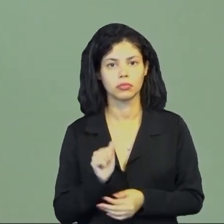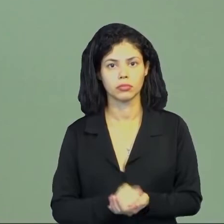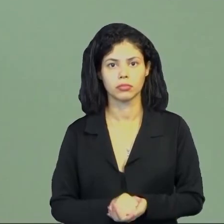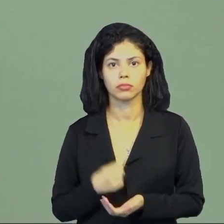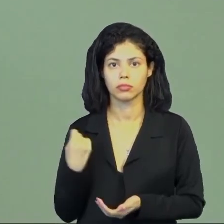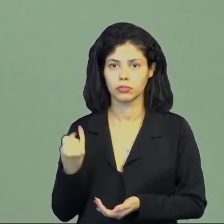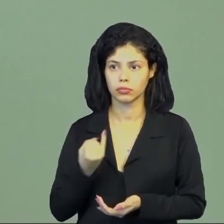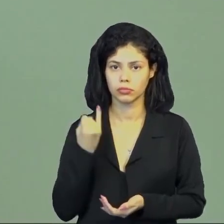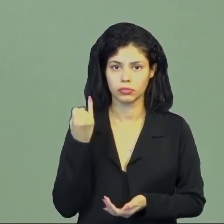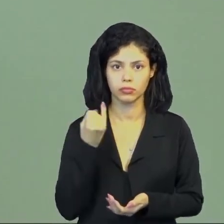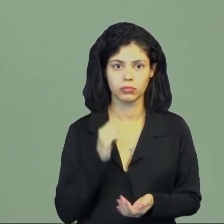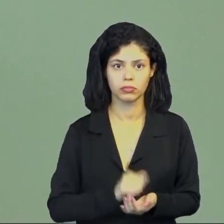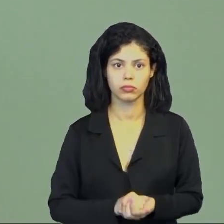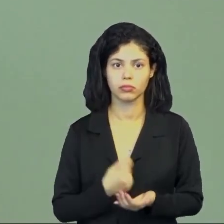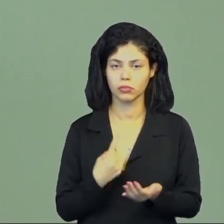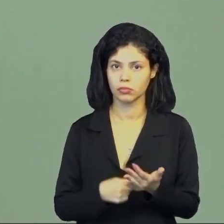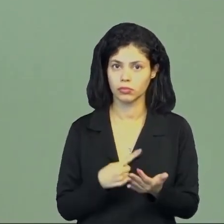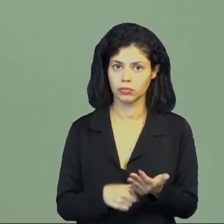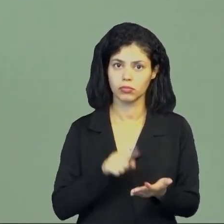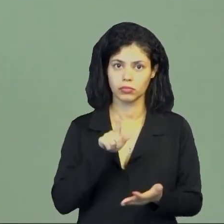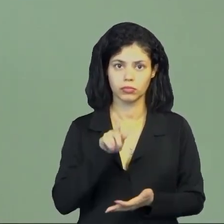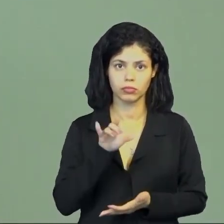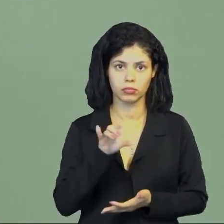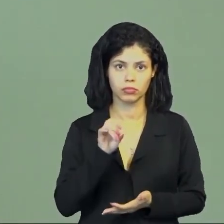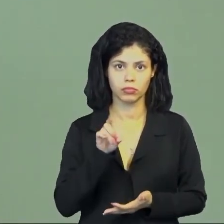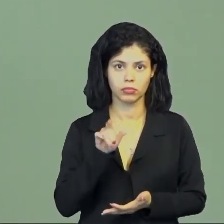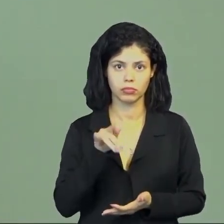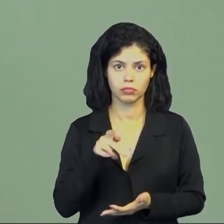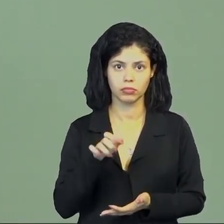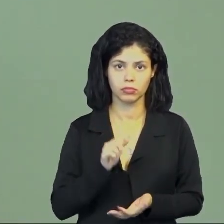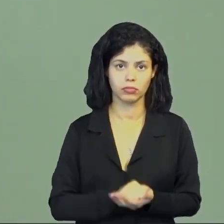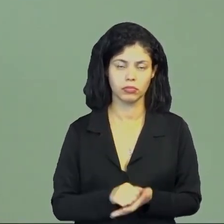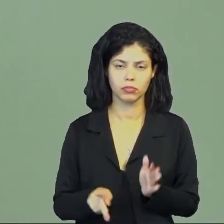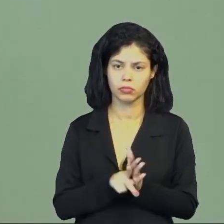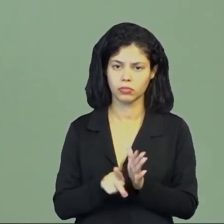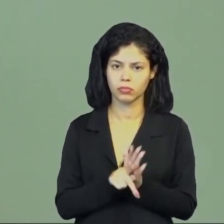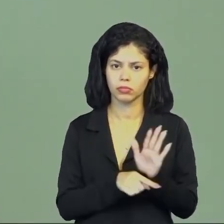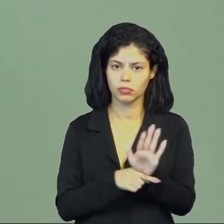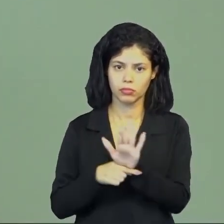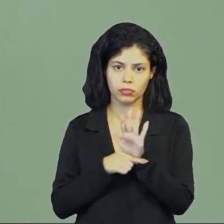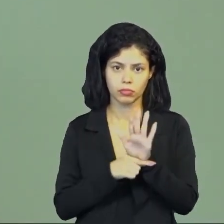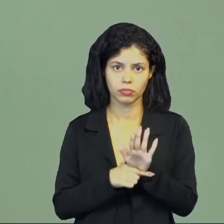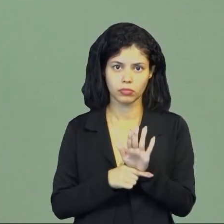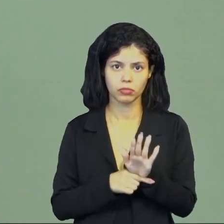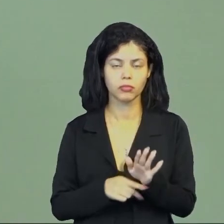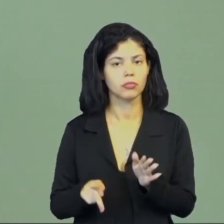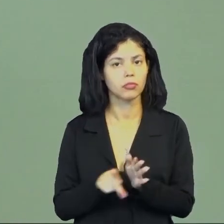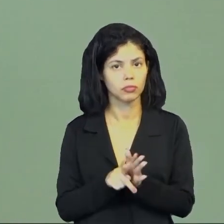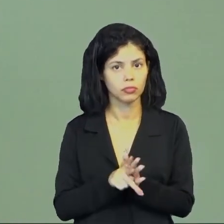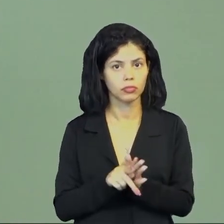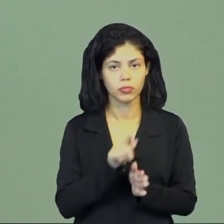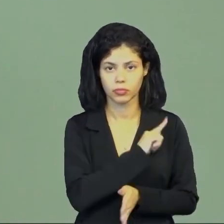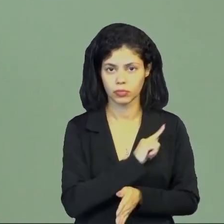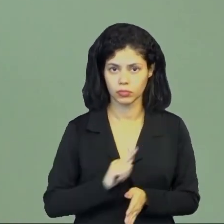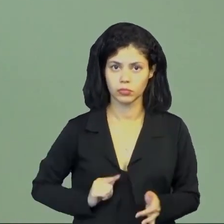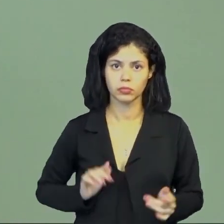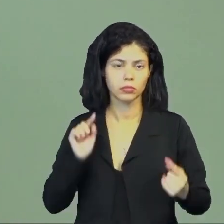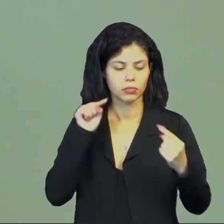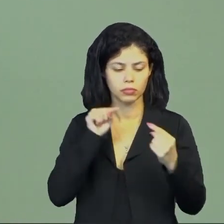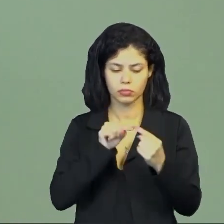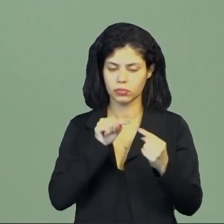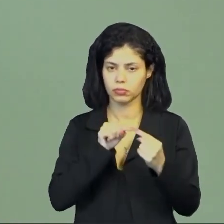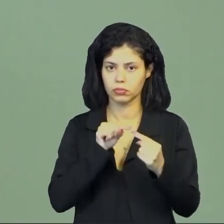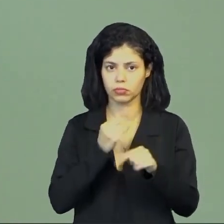né, marcado pelo golpe de 1930, que retrata bem a insatisfação dos governadores que não estavam de acordo com